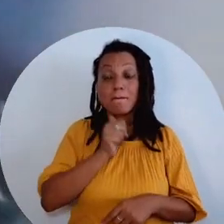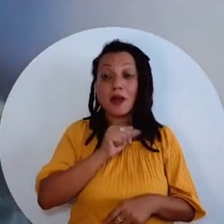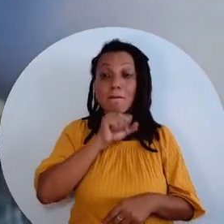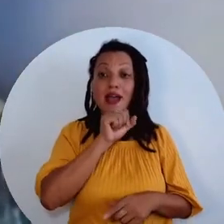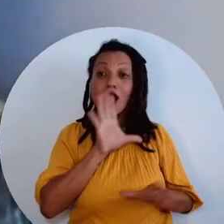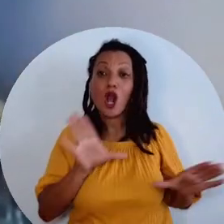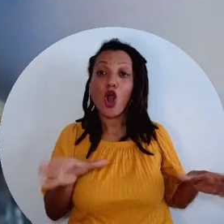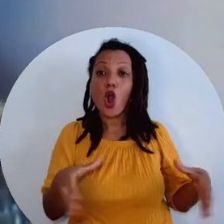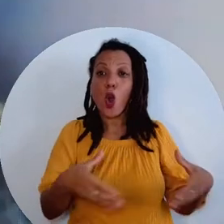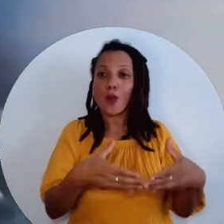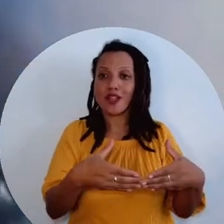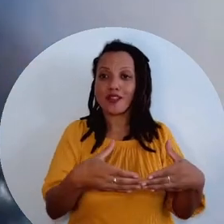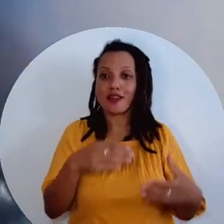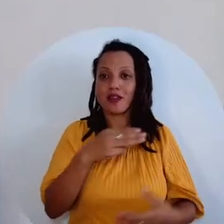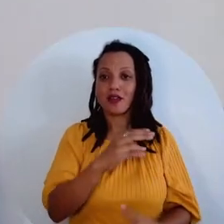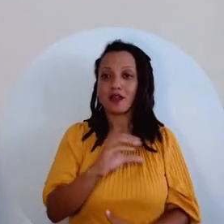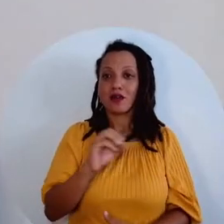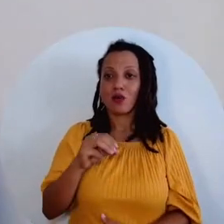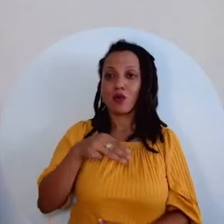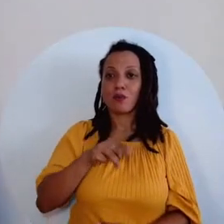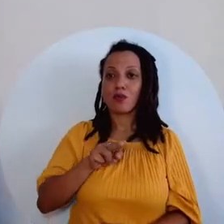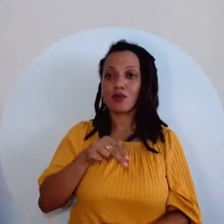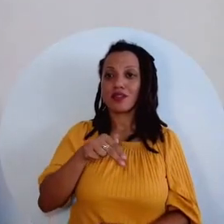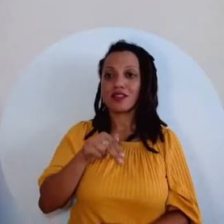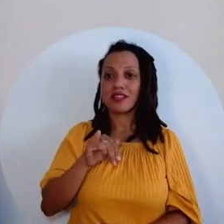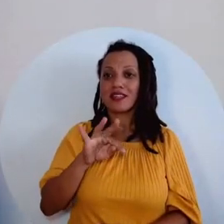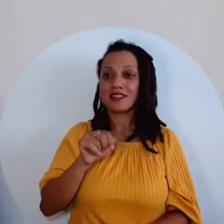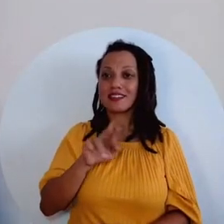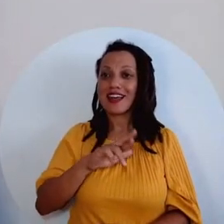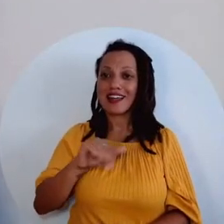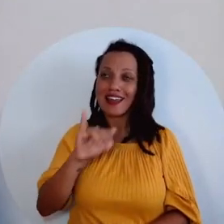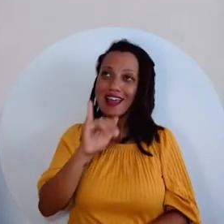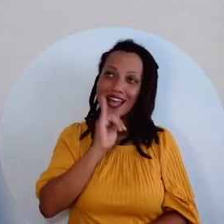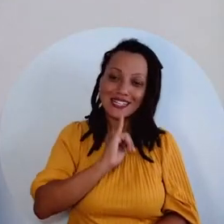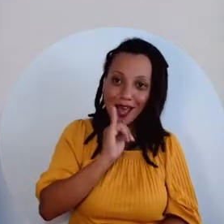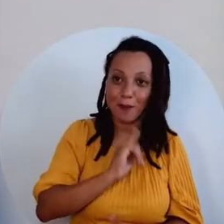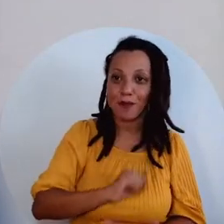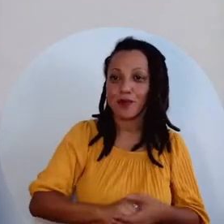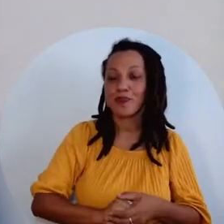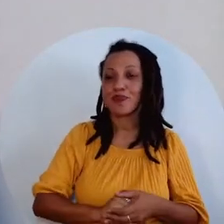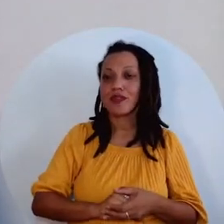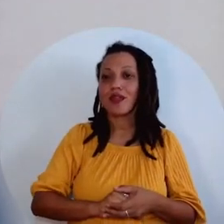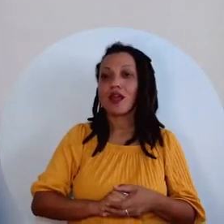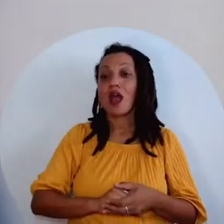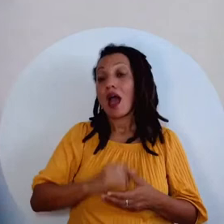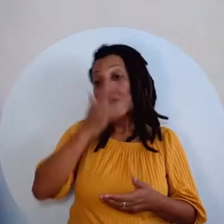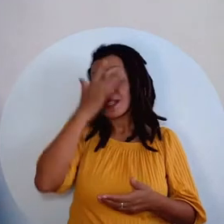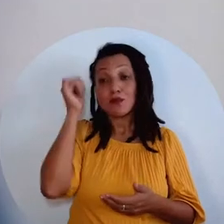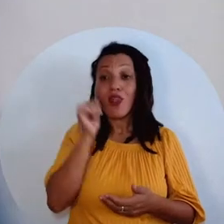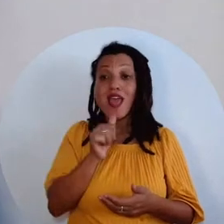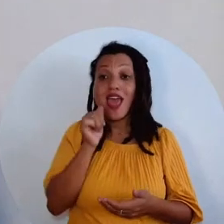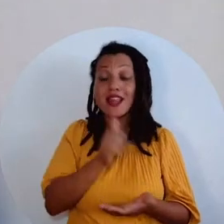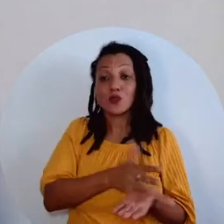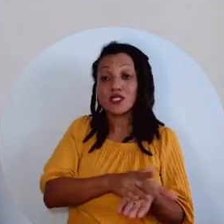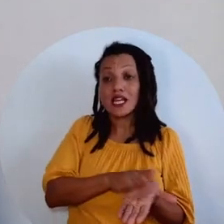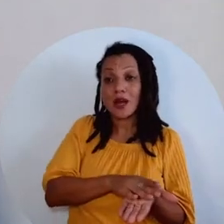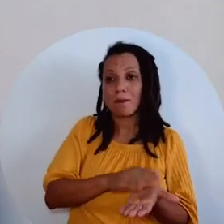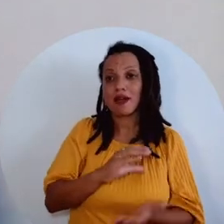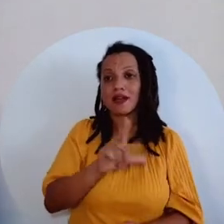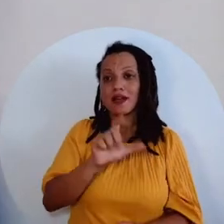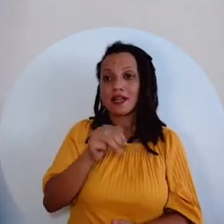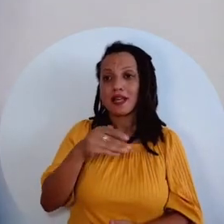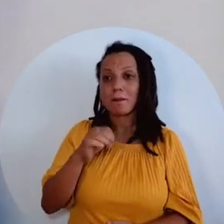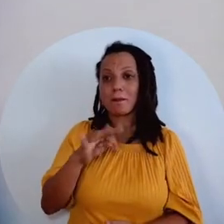mães comunitárias, ou seja, as grandes mães da comunidade, né? Eu queria também trazer esse exemplo. Então, as matriarcas do samba,